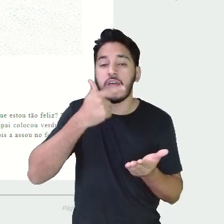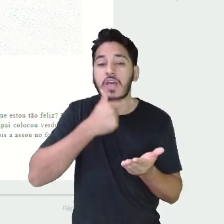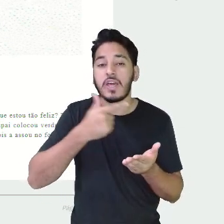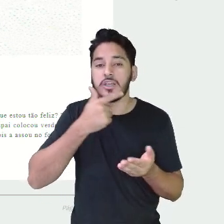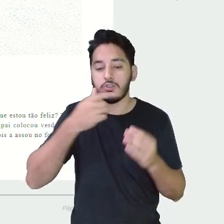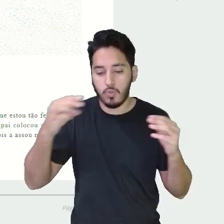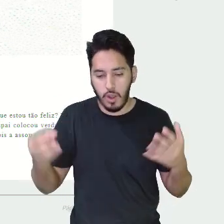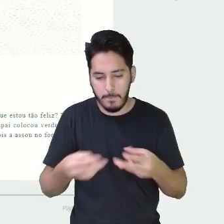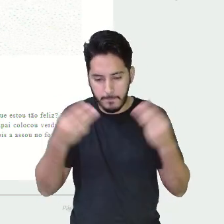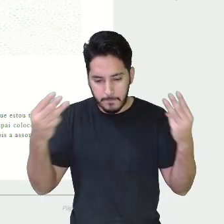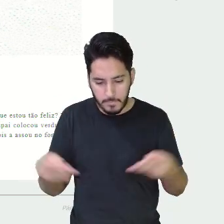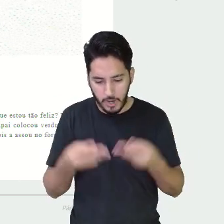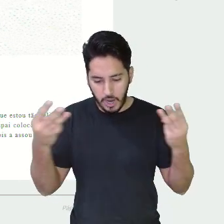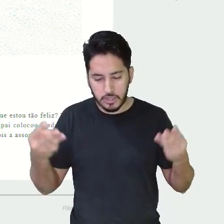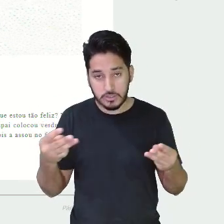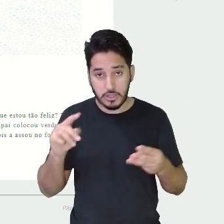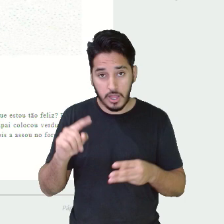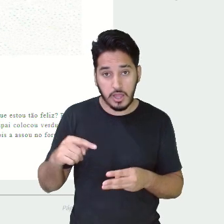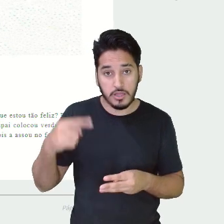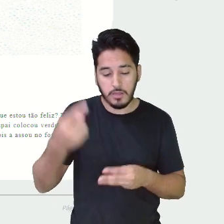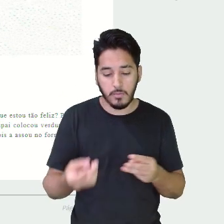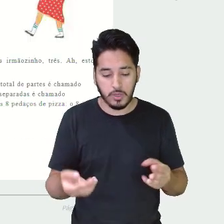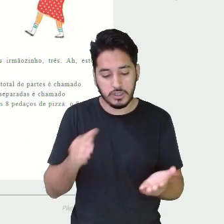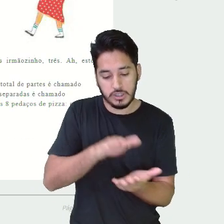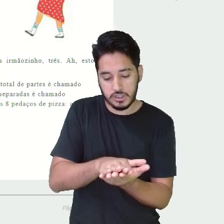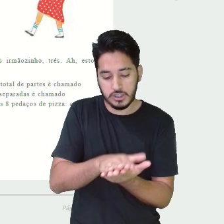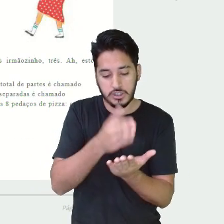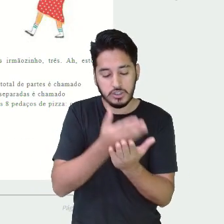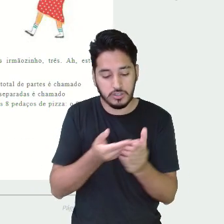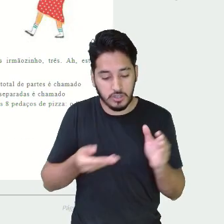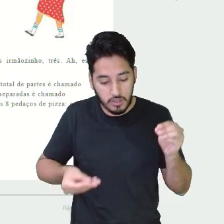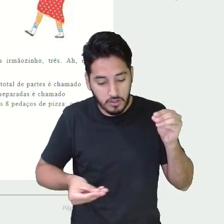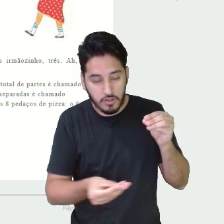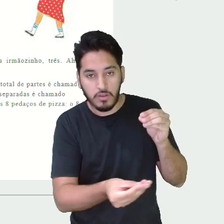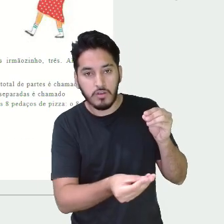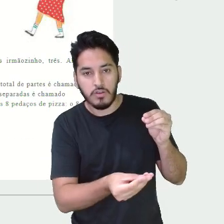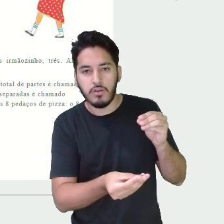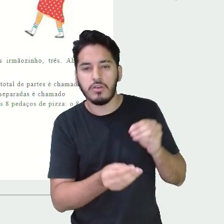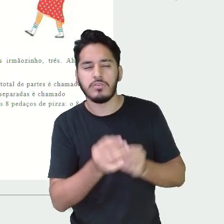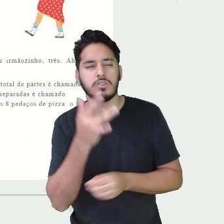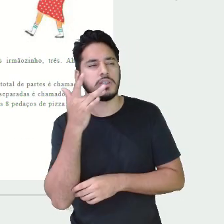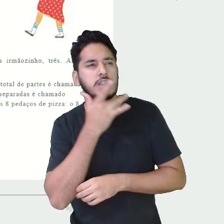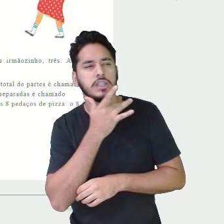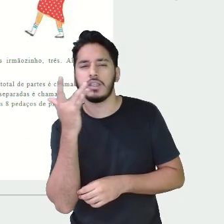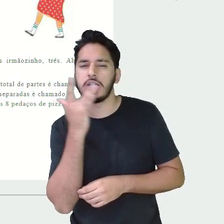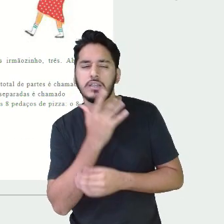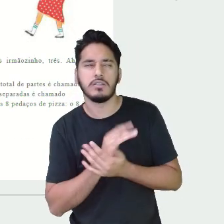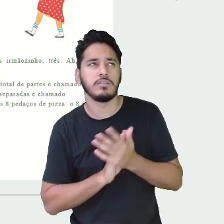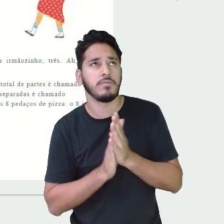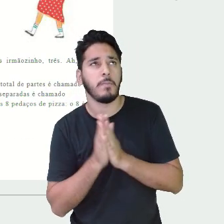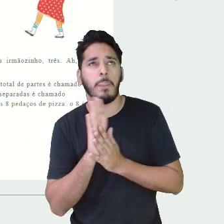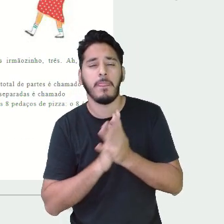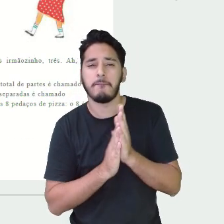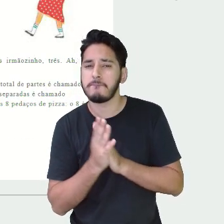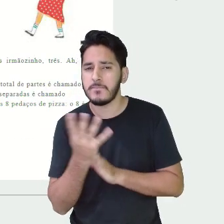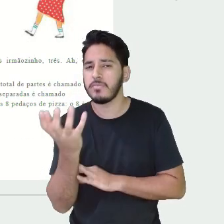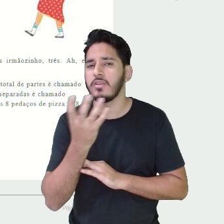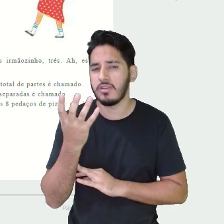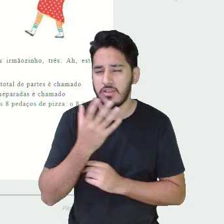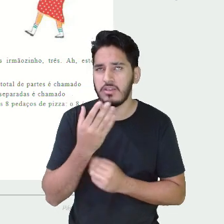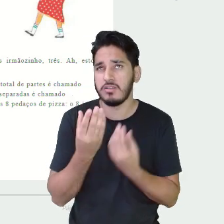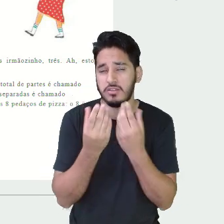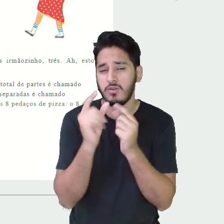e redonda e depois a assou no forno a lenha. Que delícia, minha gente! Eu gostaria de comer